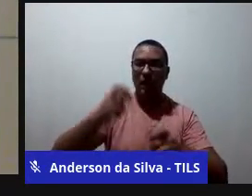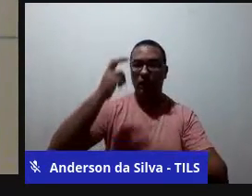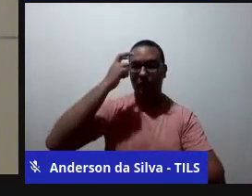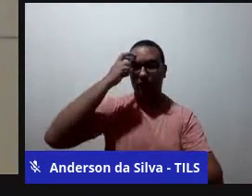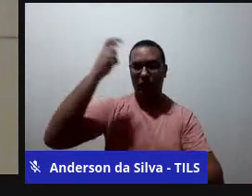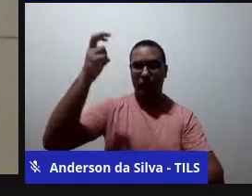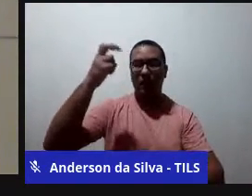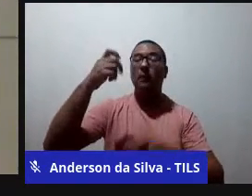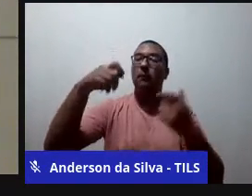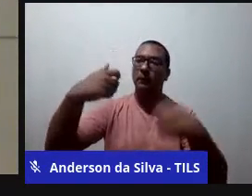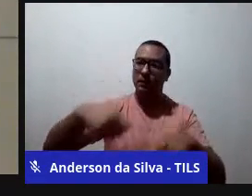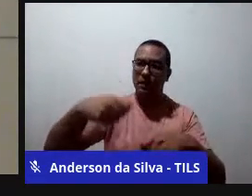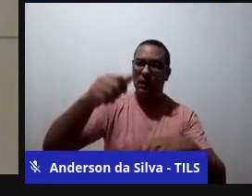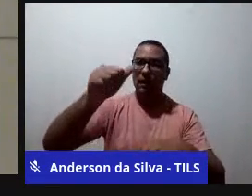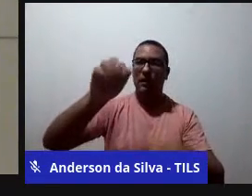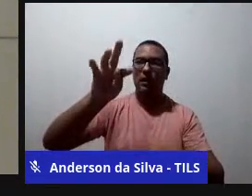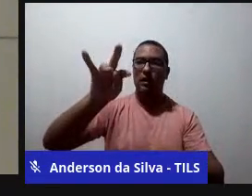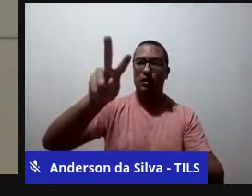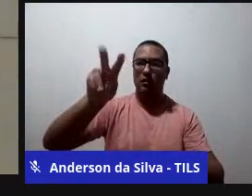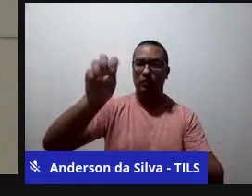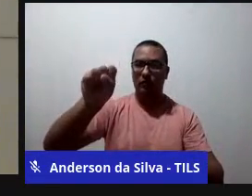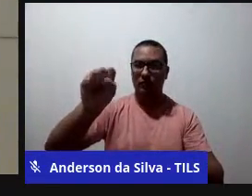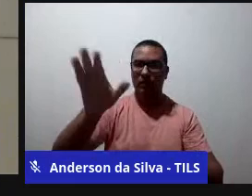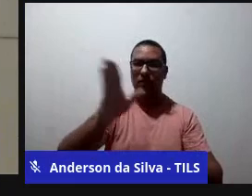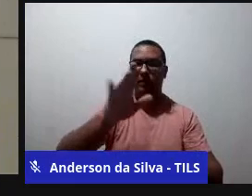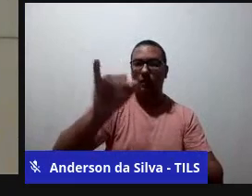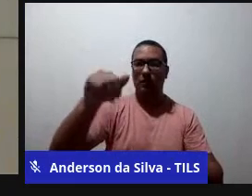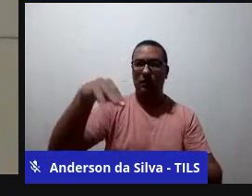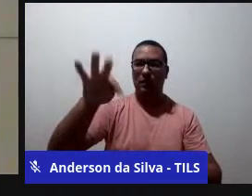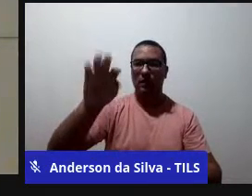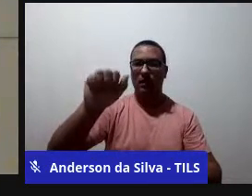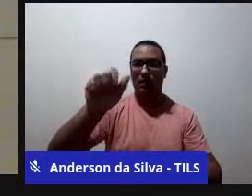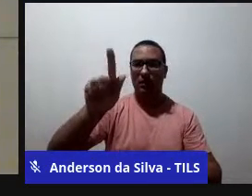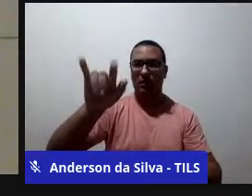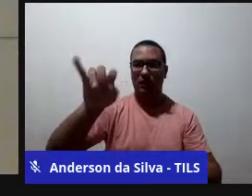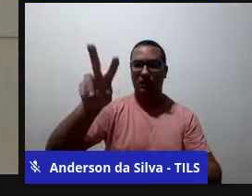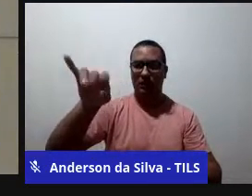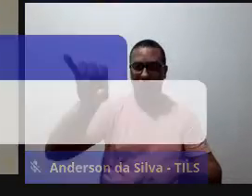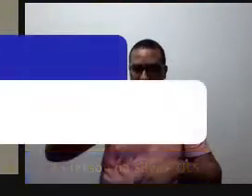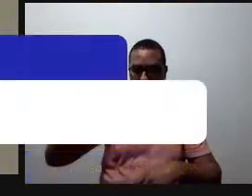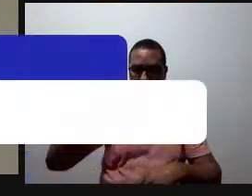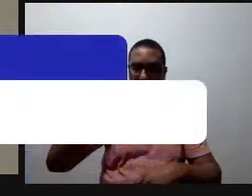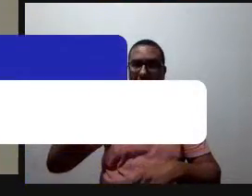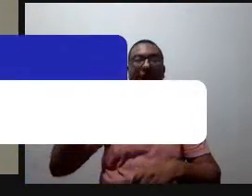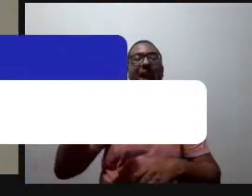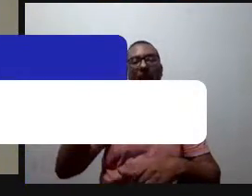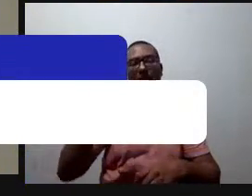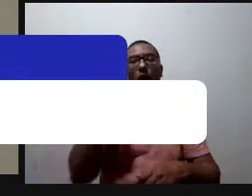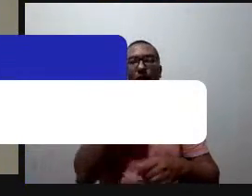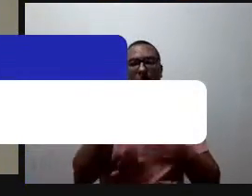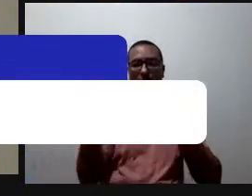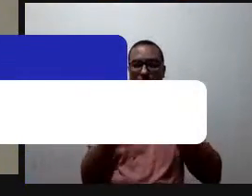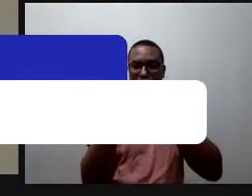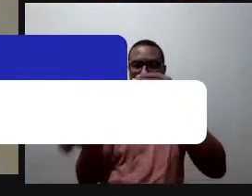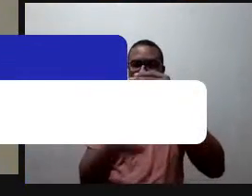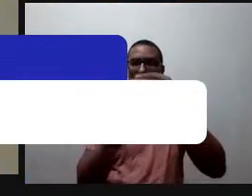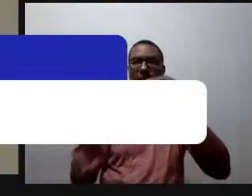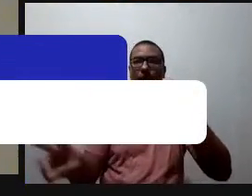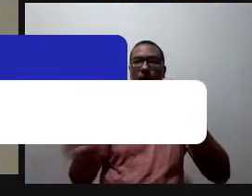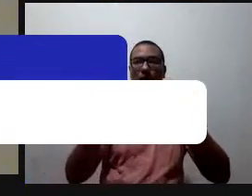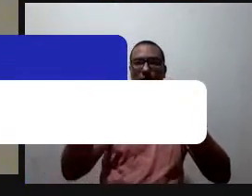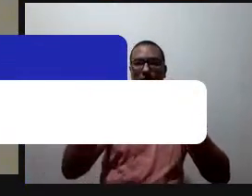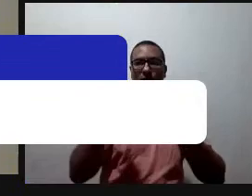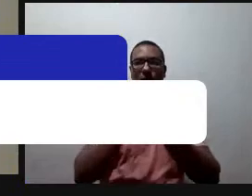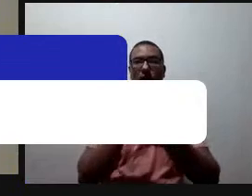ativos intangíveis. É isso que agrega valor, aquilo que gera mais valor e que tem mais valor no mercado.